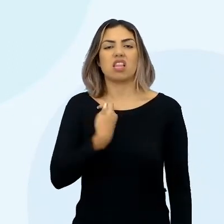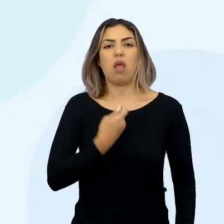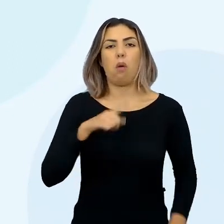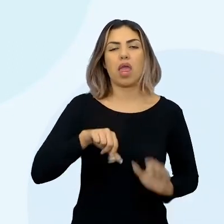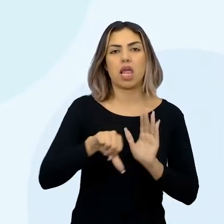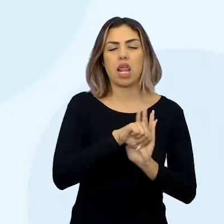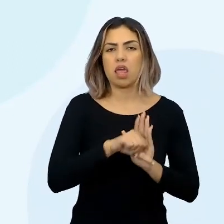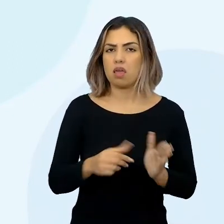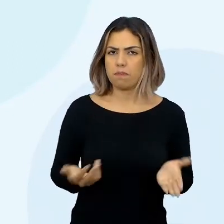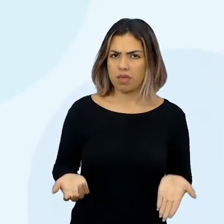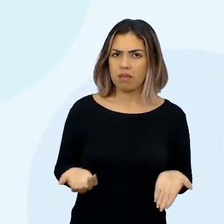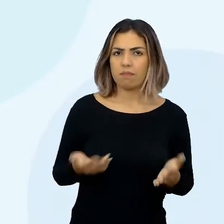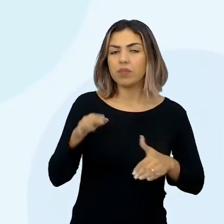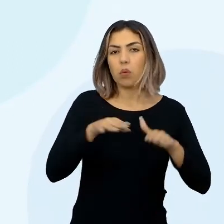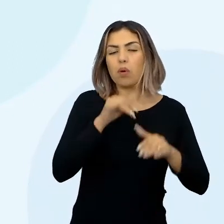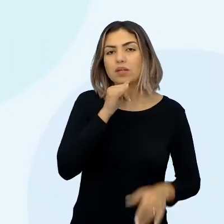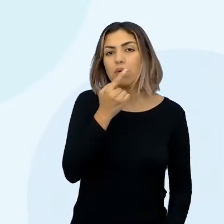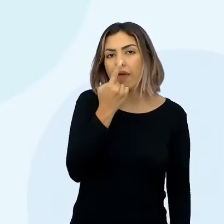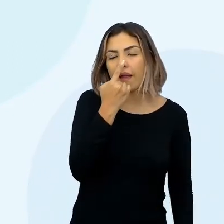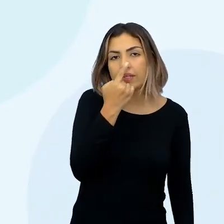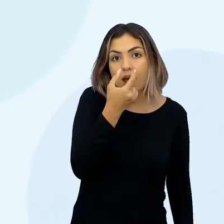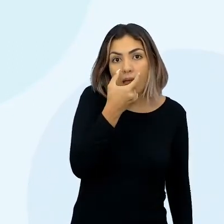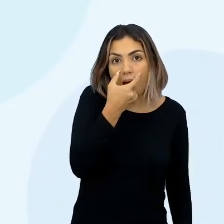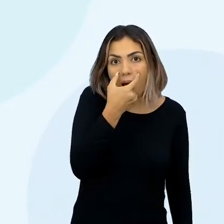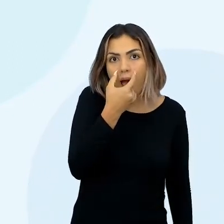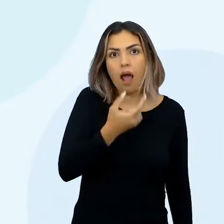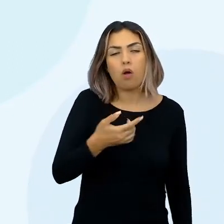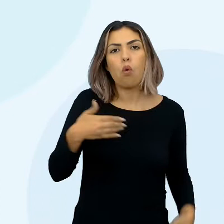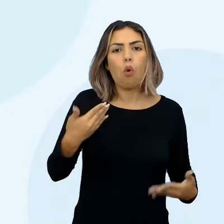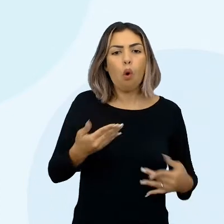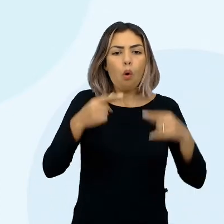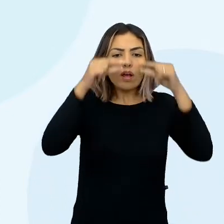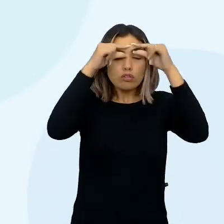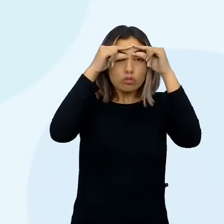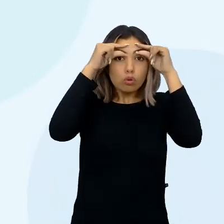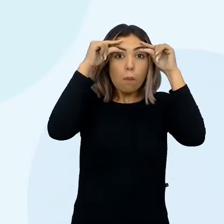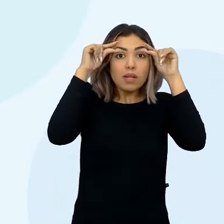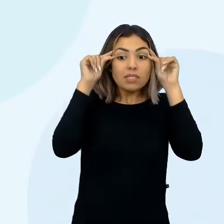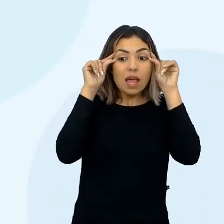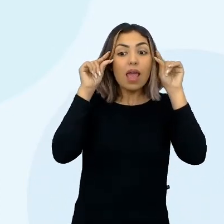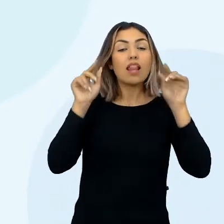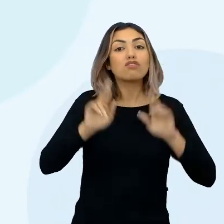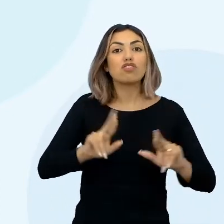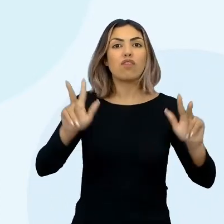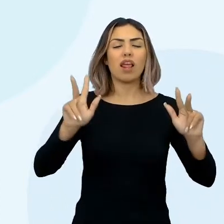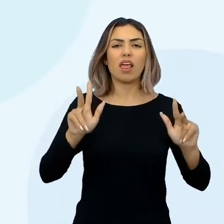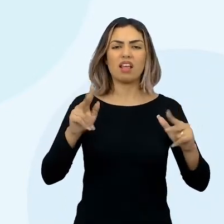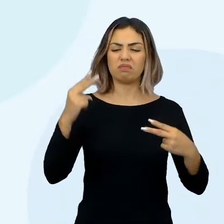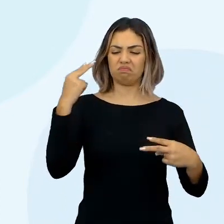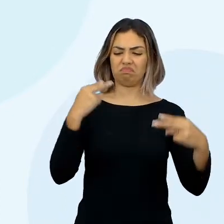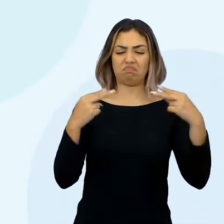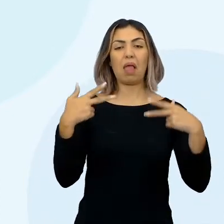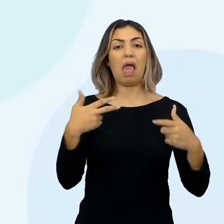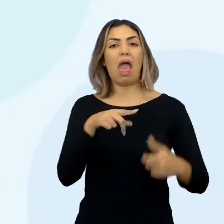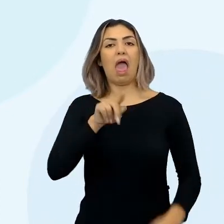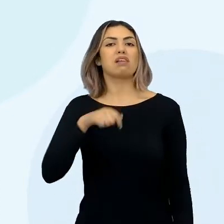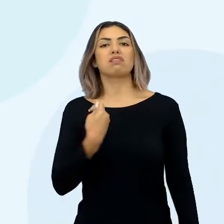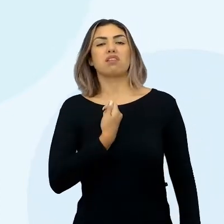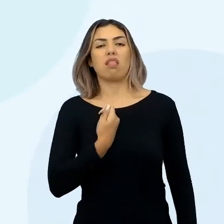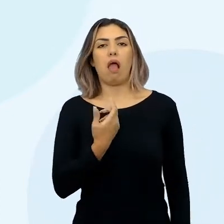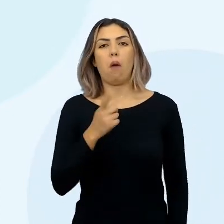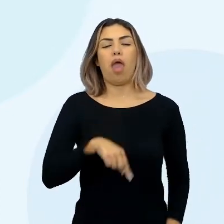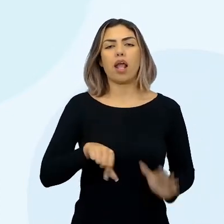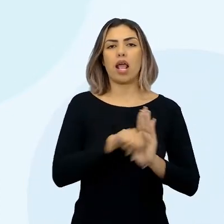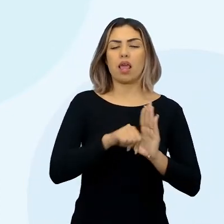nariz largo, a sobrancelha sendo de algum tipo, etc. Tudo isso também é falso, né? E tudo